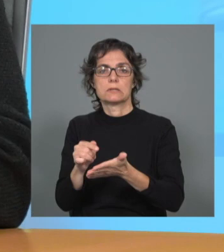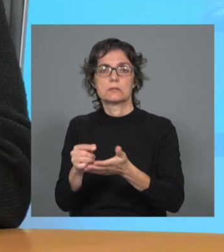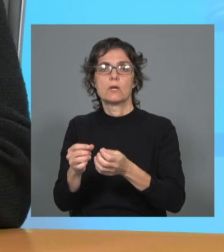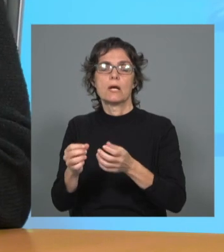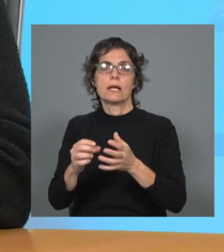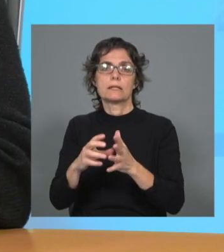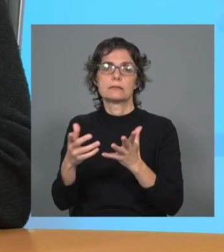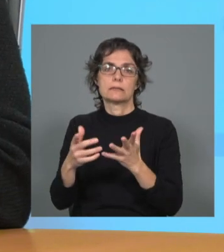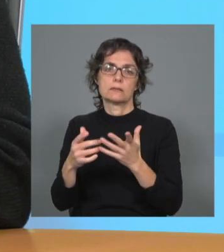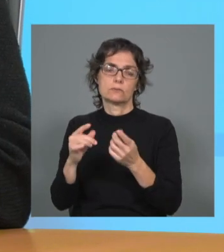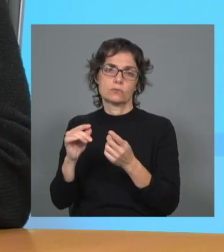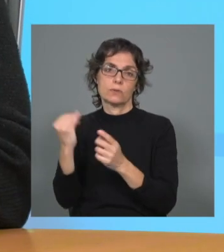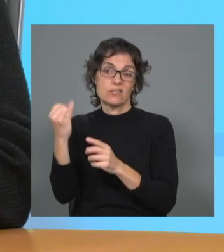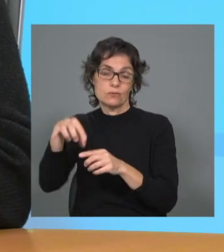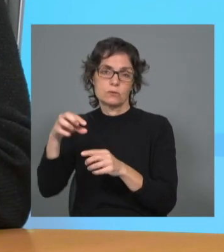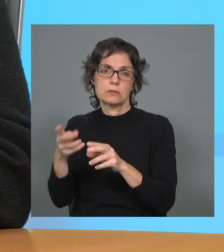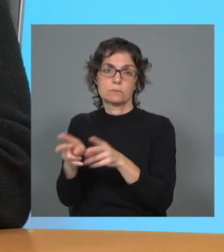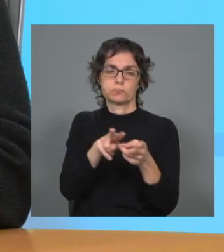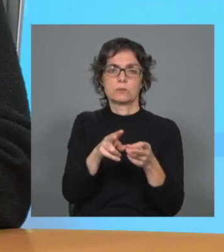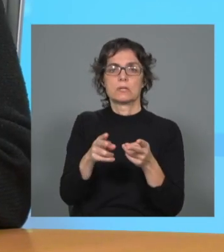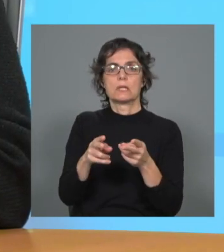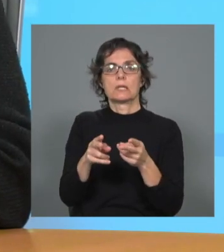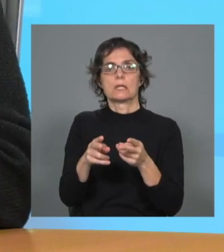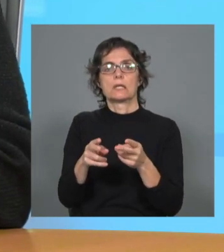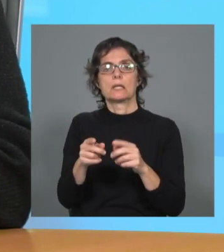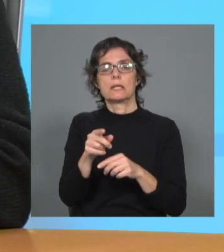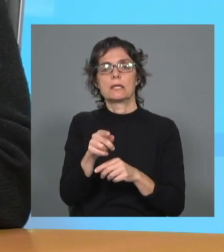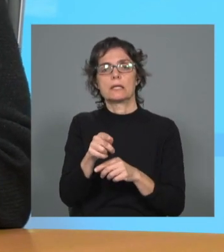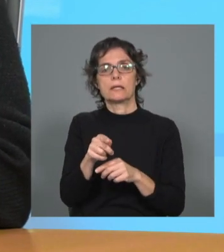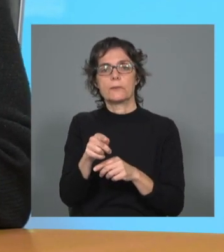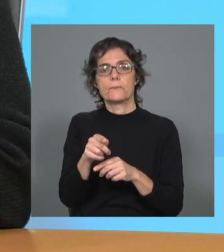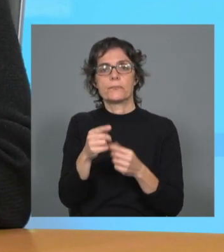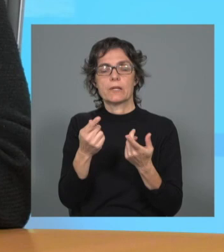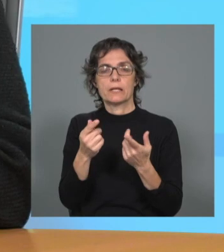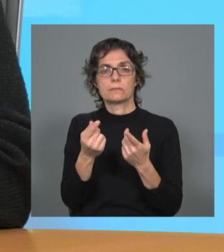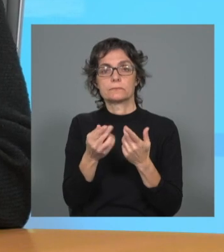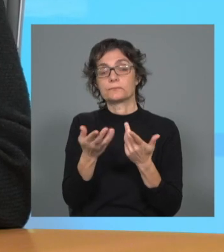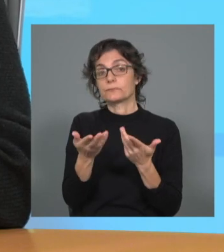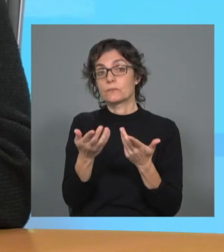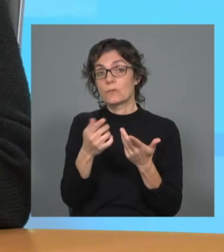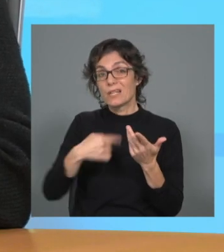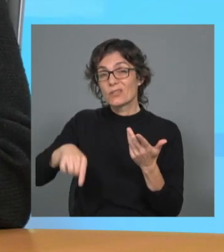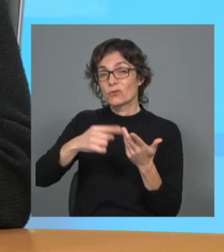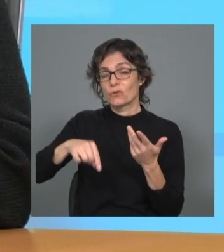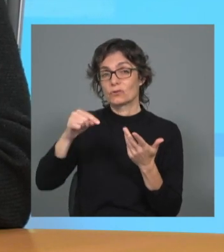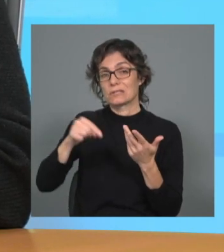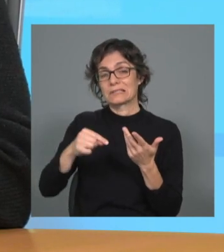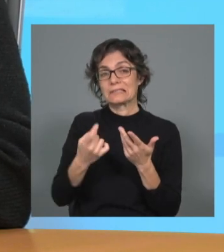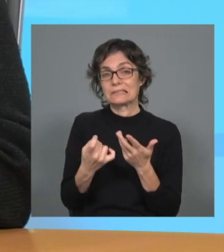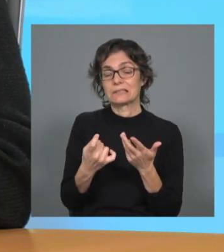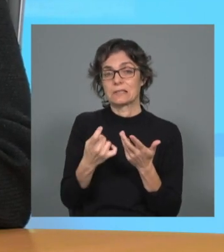segundo movimento, um movimento muito silencioso, porque as crianças... Bem, silencioso na moda das crianças, sim, mas que